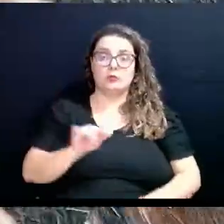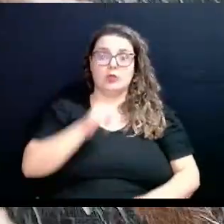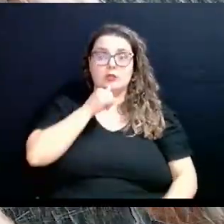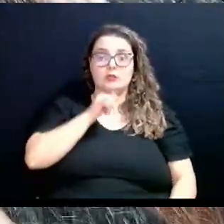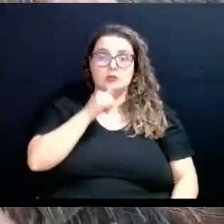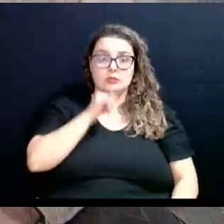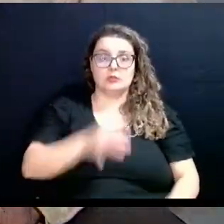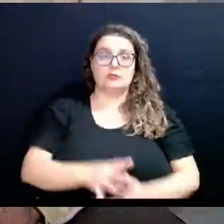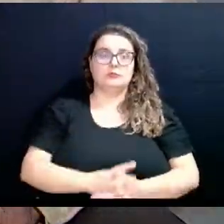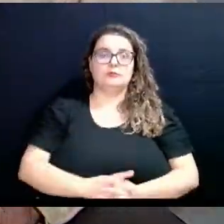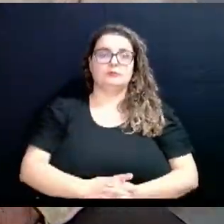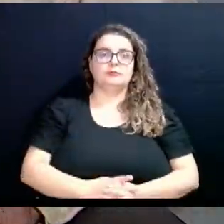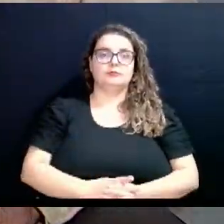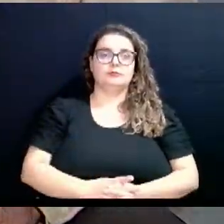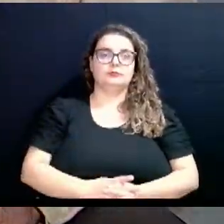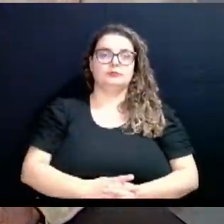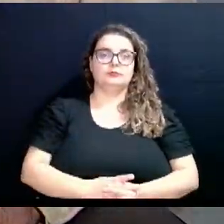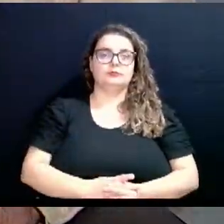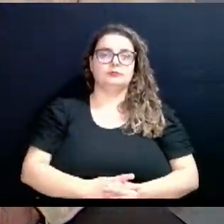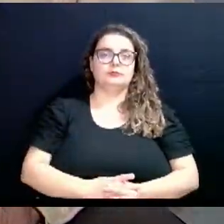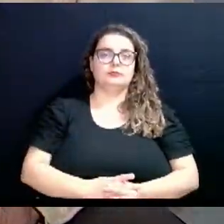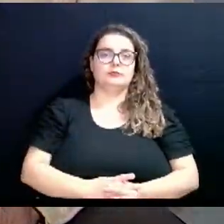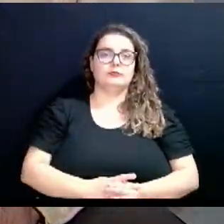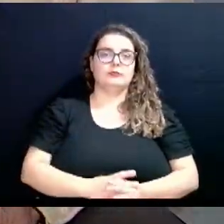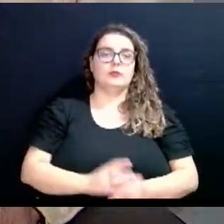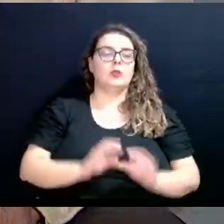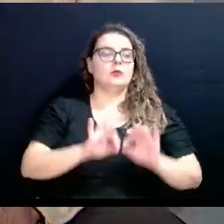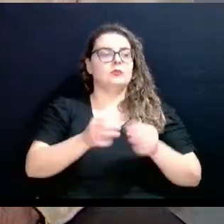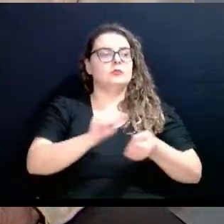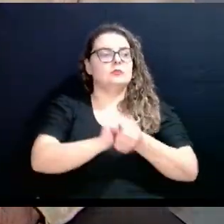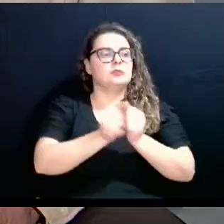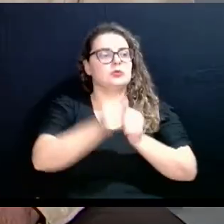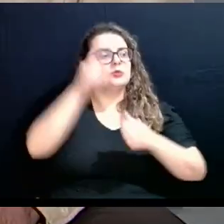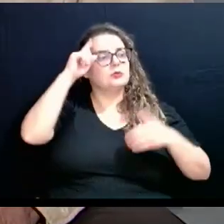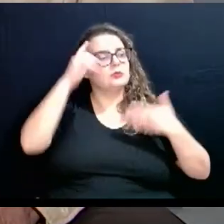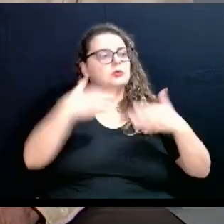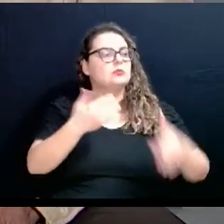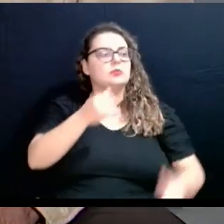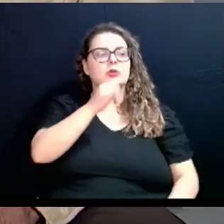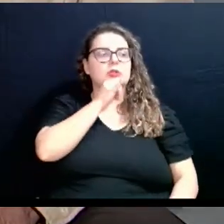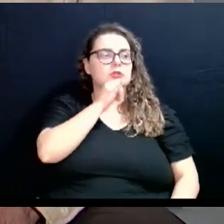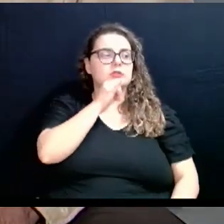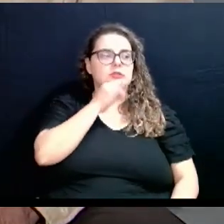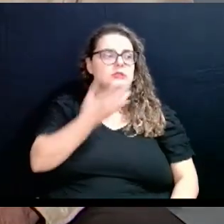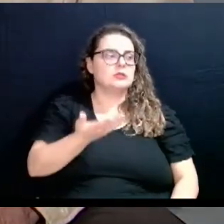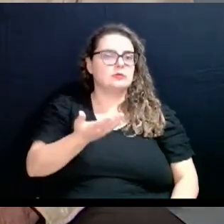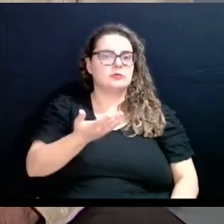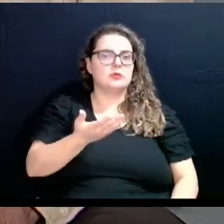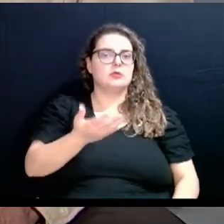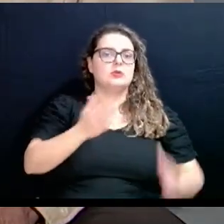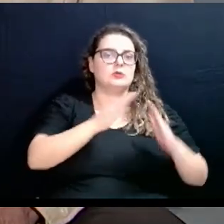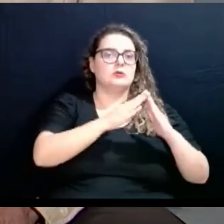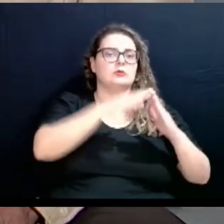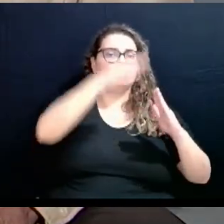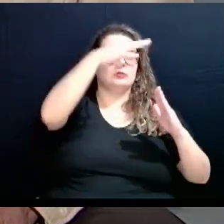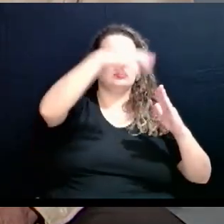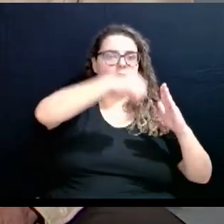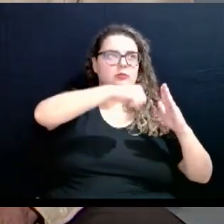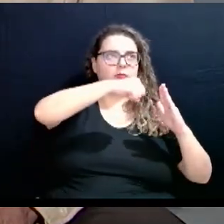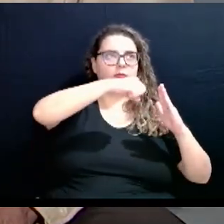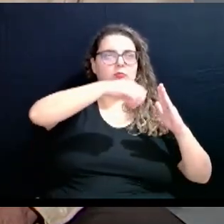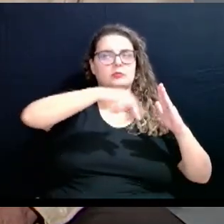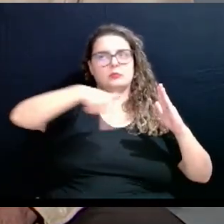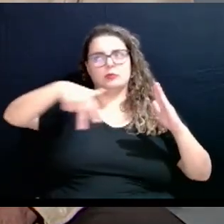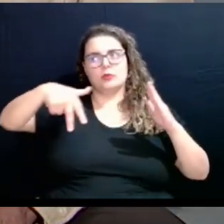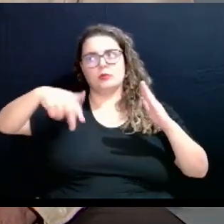gastar menos energia elétrica. E alguns simples ajustes também no nosso cotidiano, por exemplo, saiu de um cômodo, apagar a